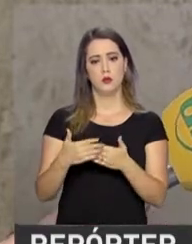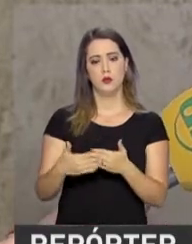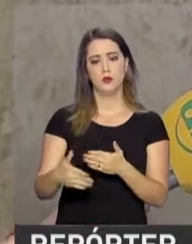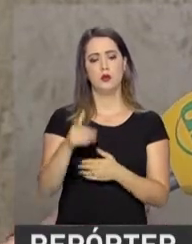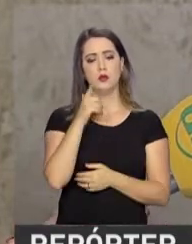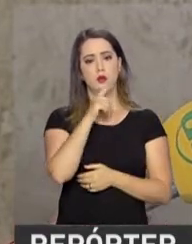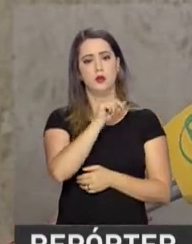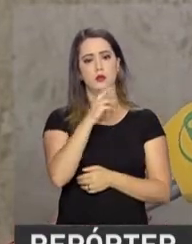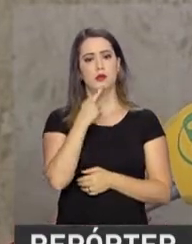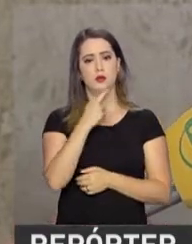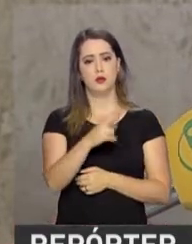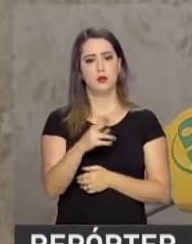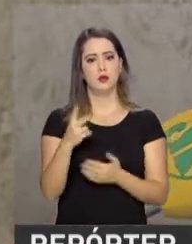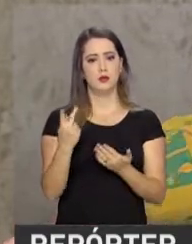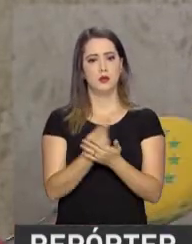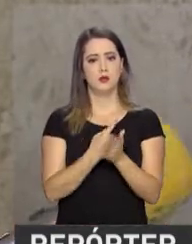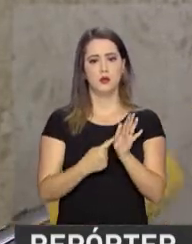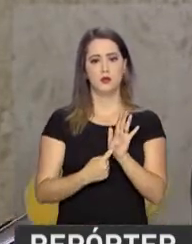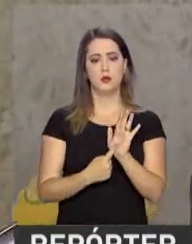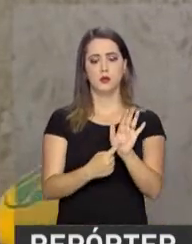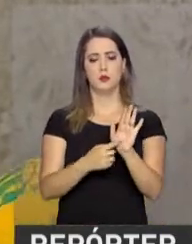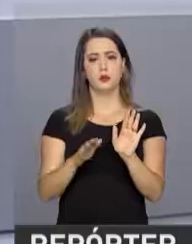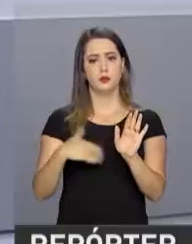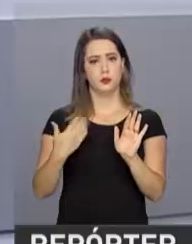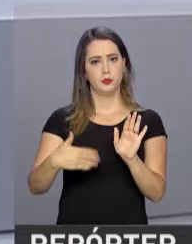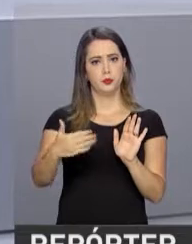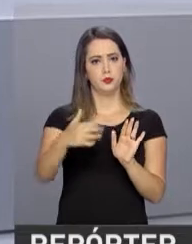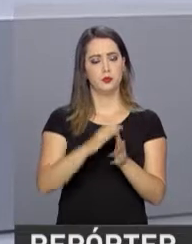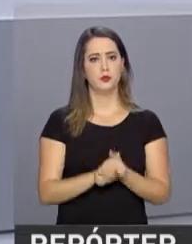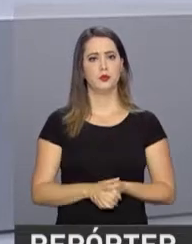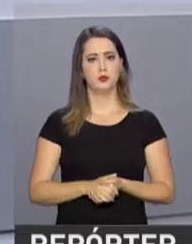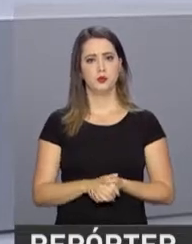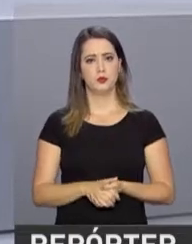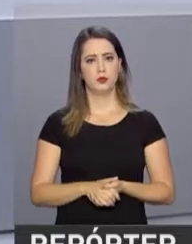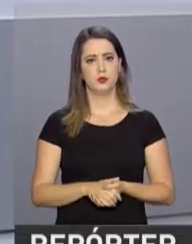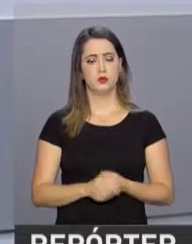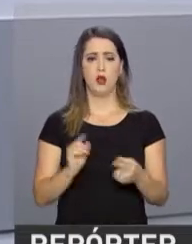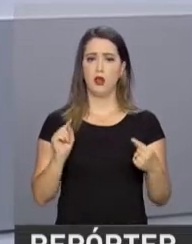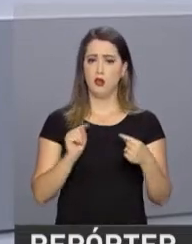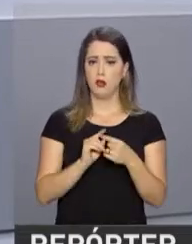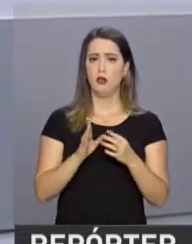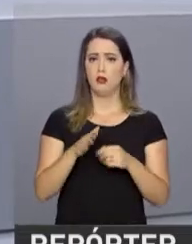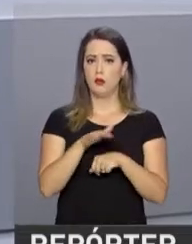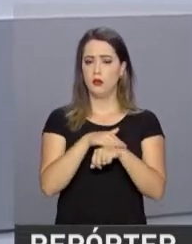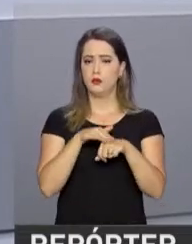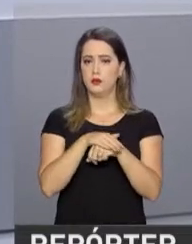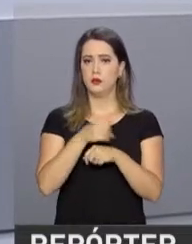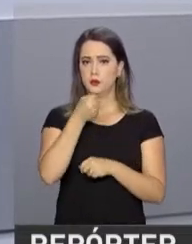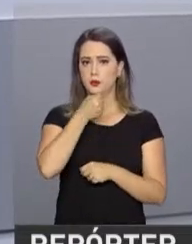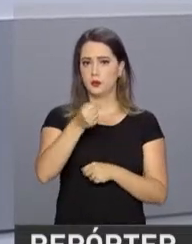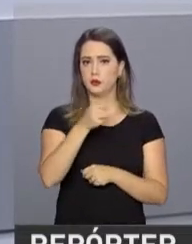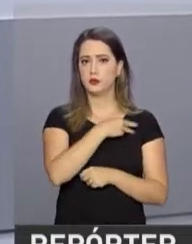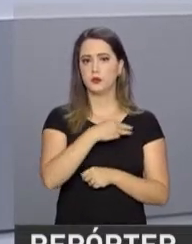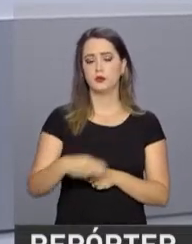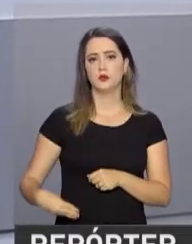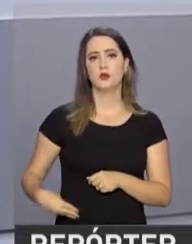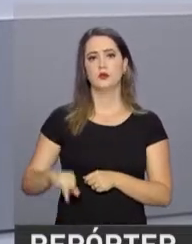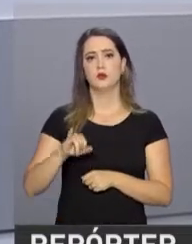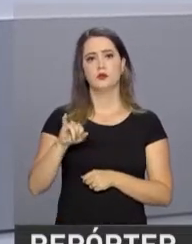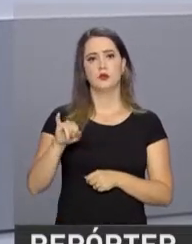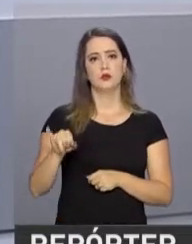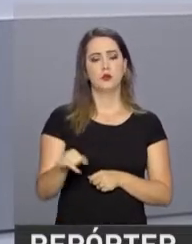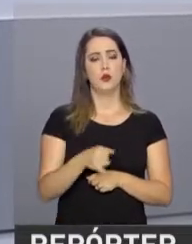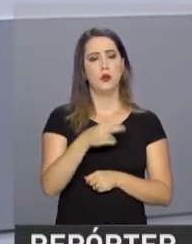resultados e eles estão aparecendo vou aparecer mas ainda conversa com a imprensa o ministro jungmann disse que o